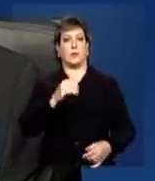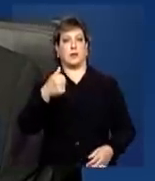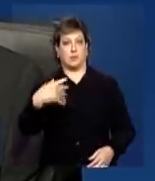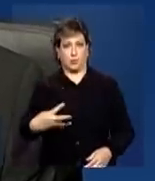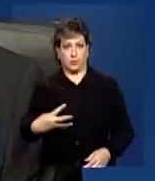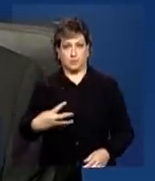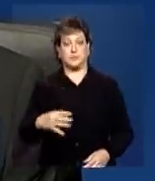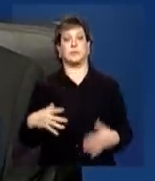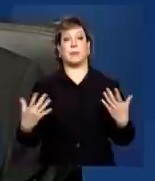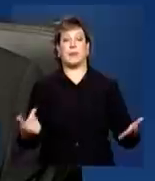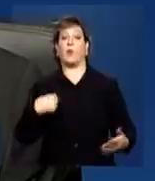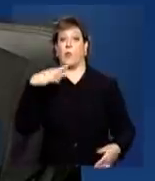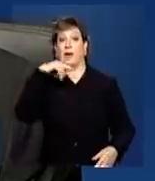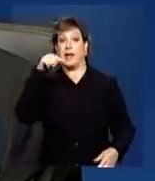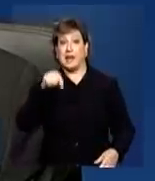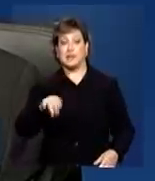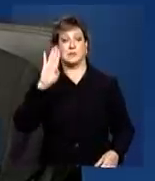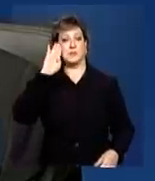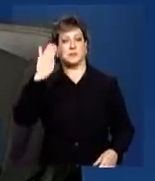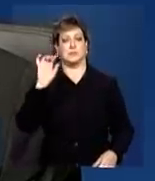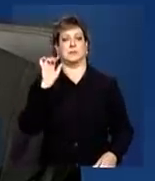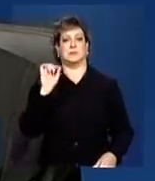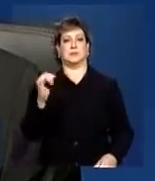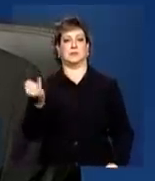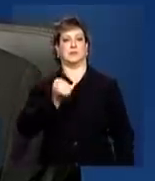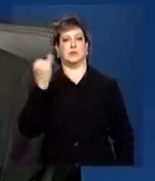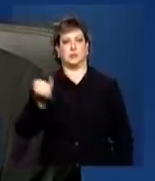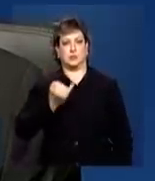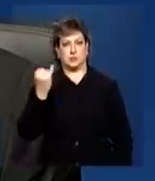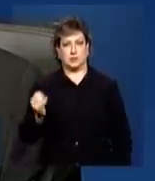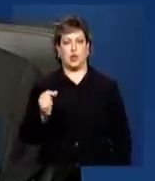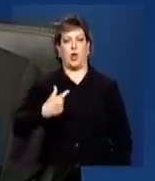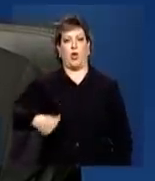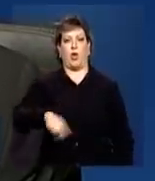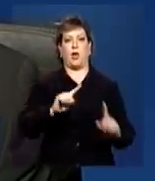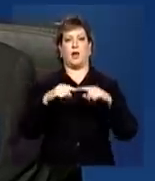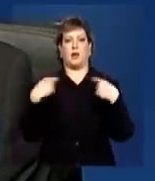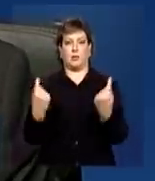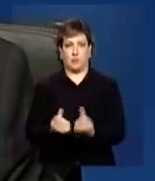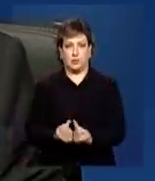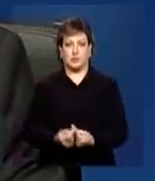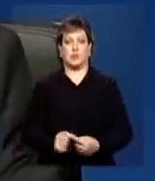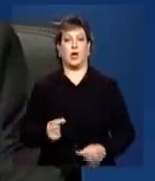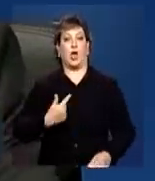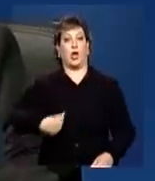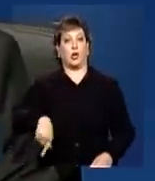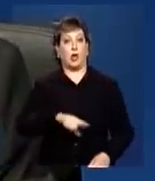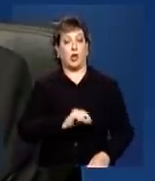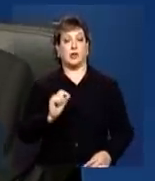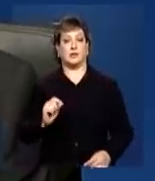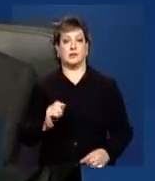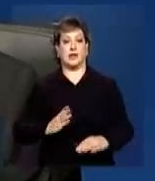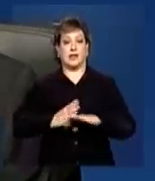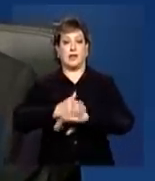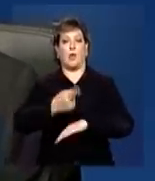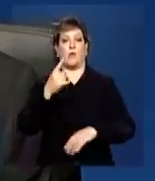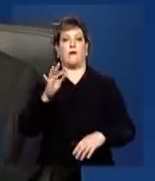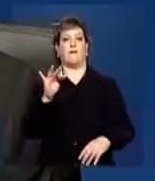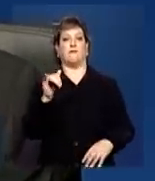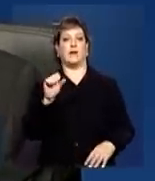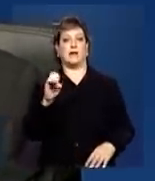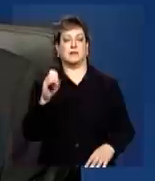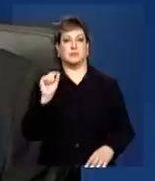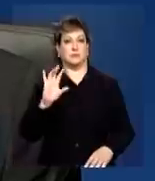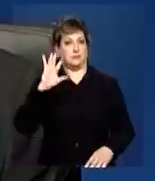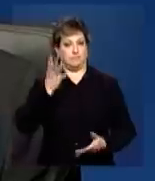2014. Então, acho que esse é o grande saldo aqui da nossa reunião. Eu acho que nós entramos numa fase decisiva da preparação da